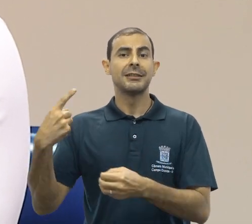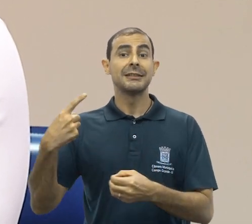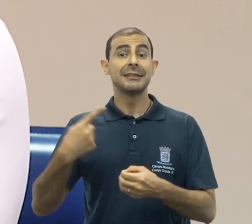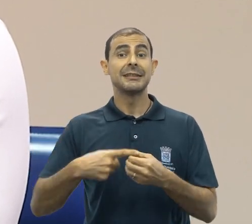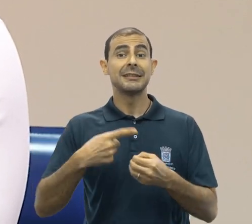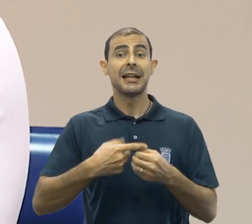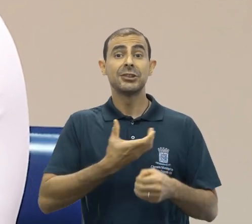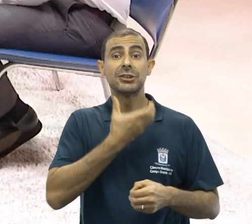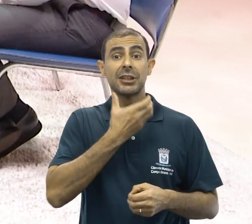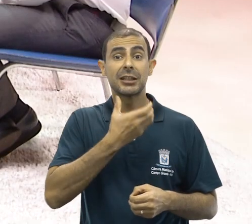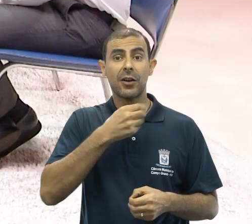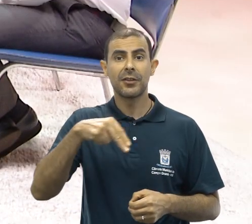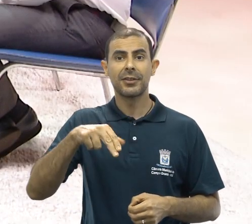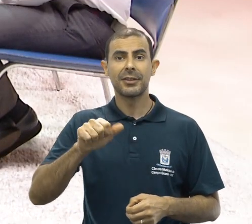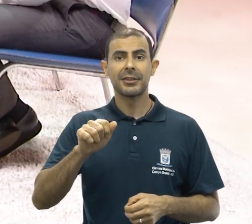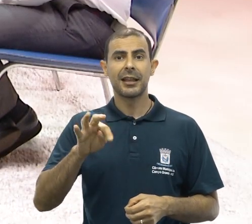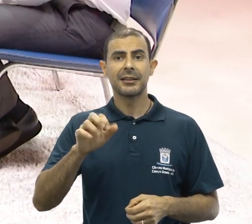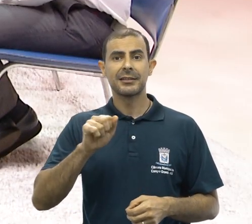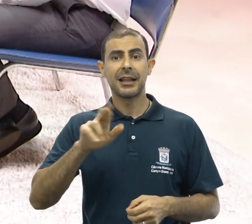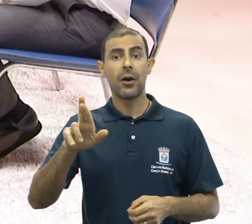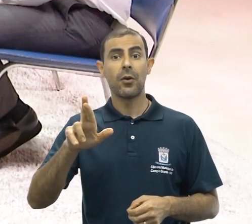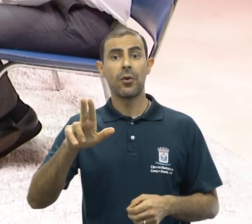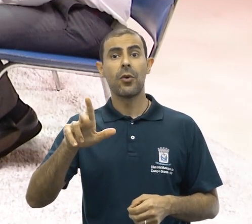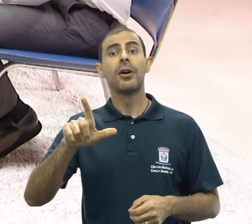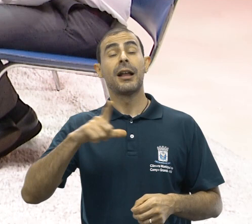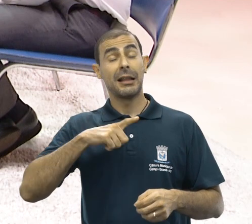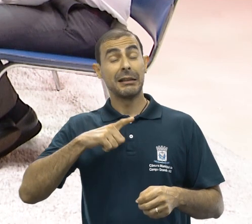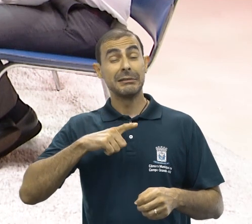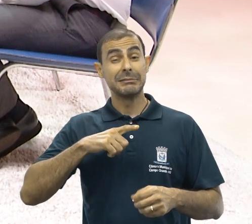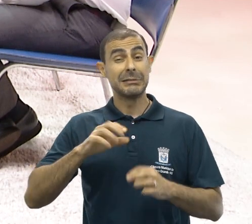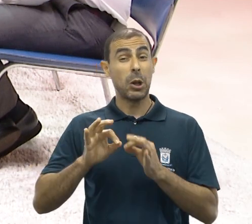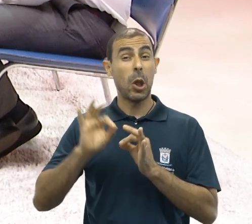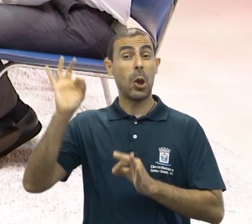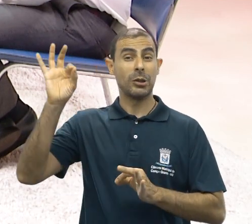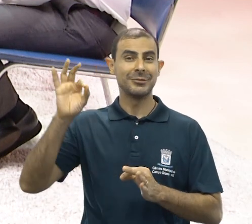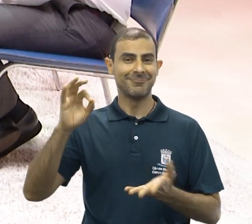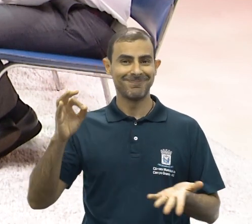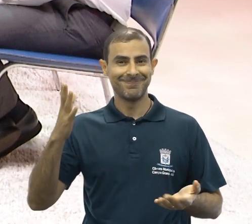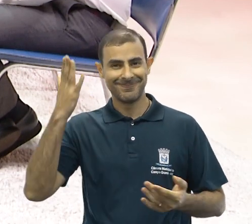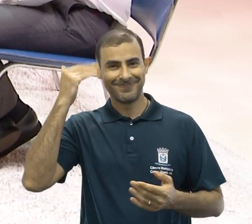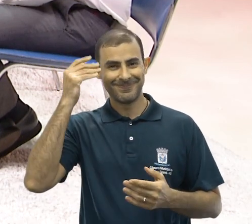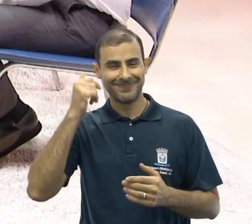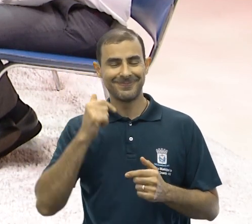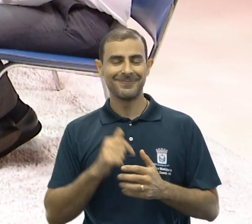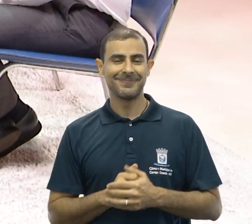Norte. Então... Pertinho. Mas aí você veio para